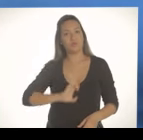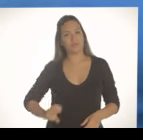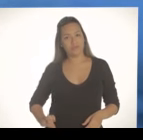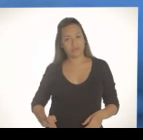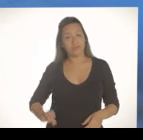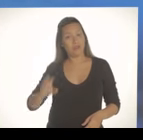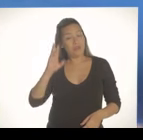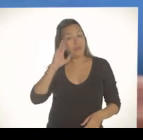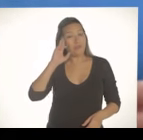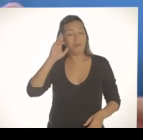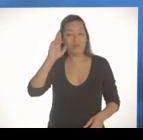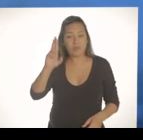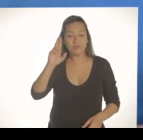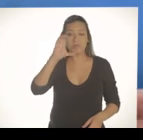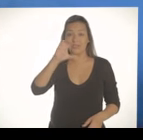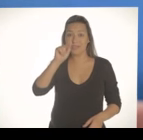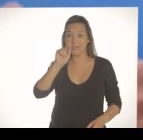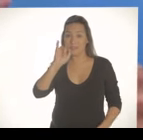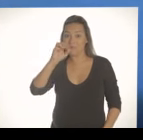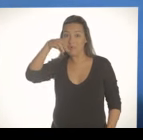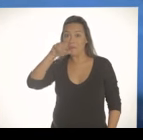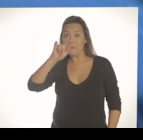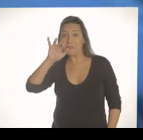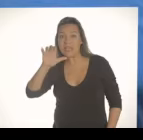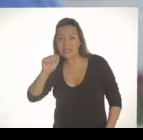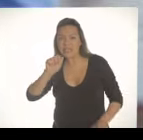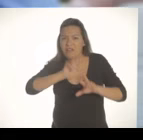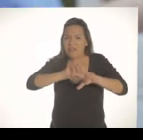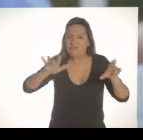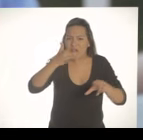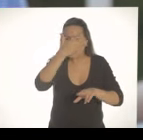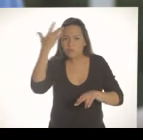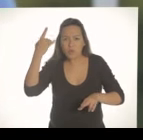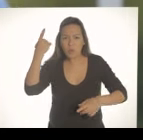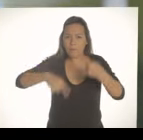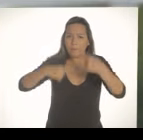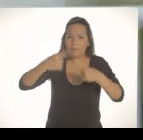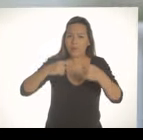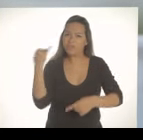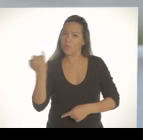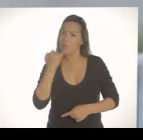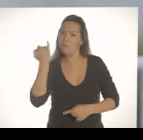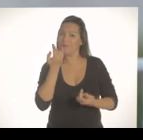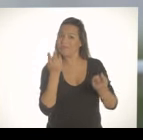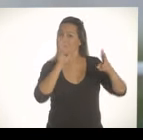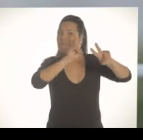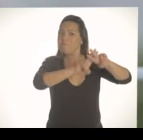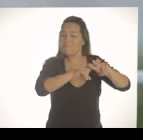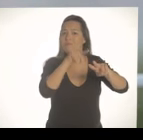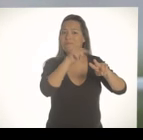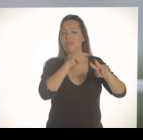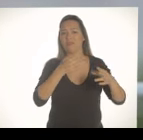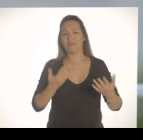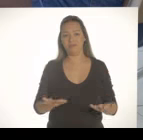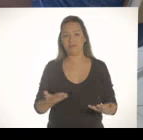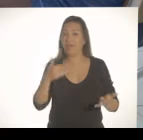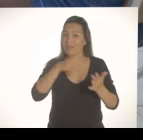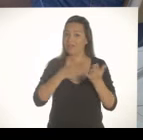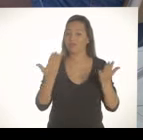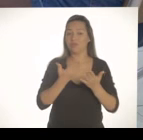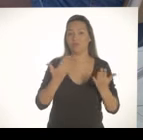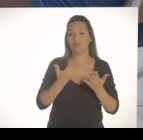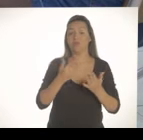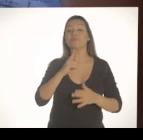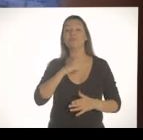dentro do Estado. Fui presidente da CPI das milícias. Os caras foram presos, políticos importantes presos. Tem